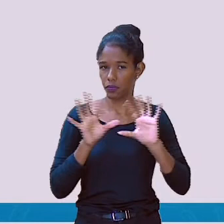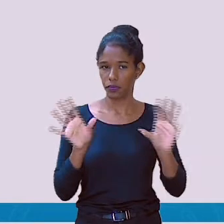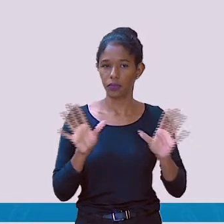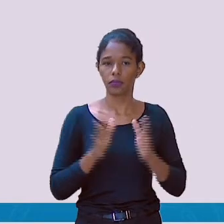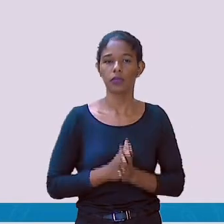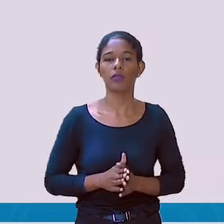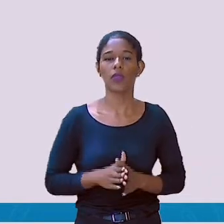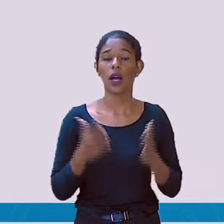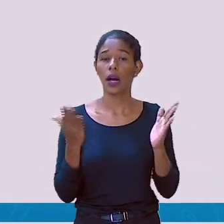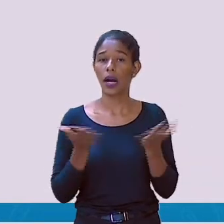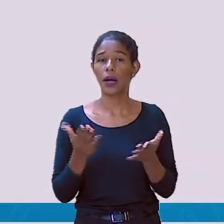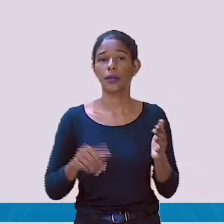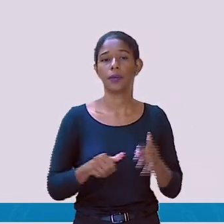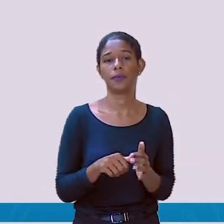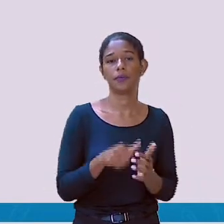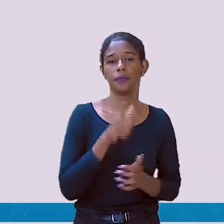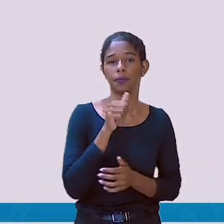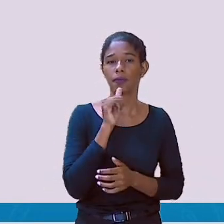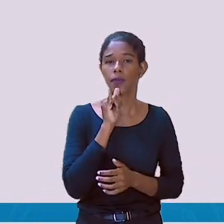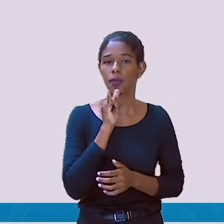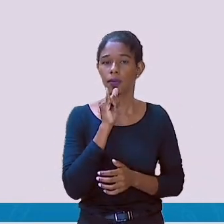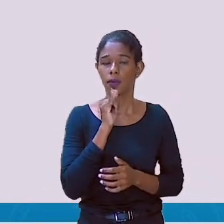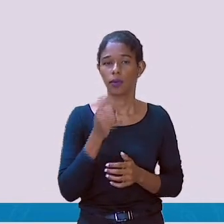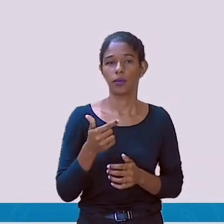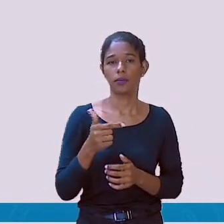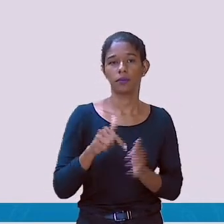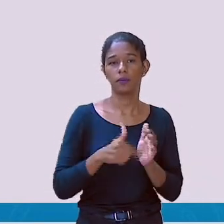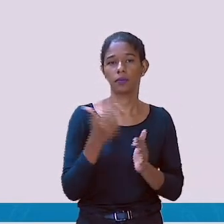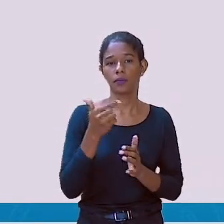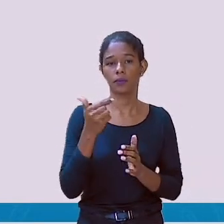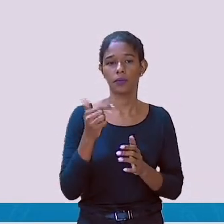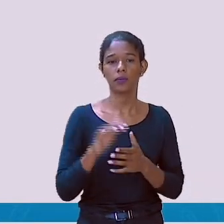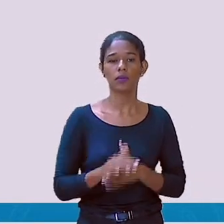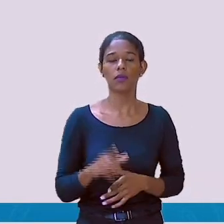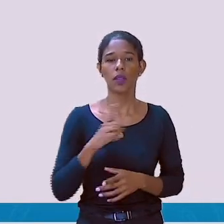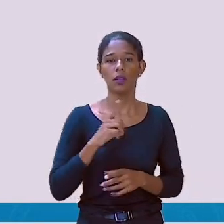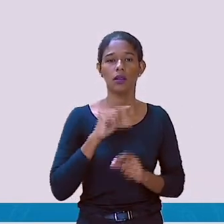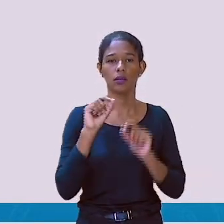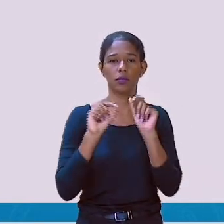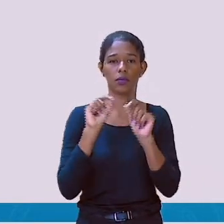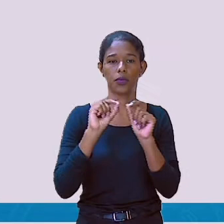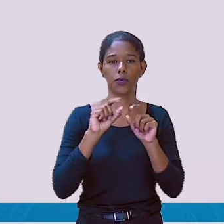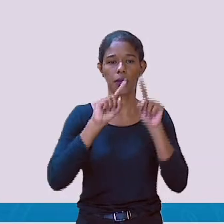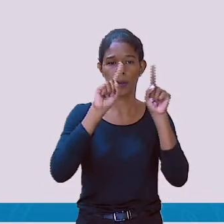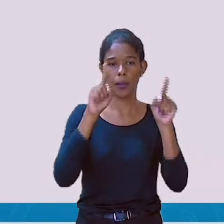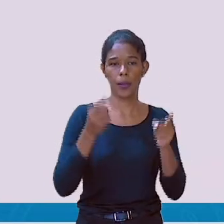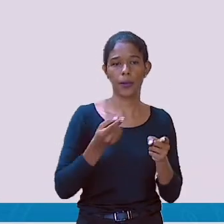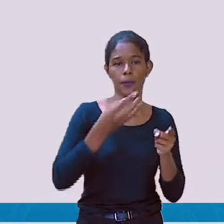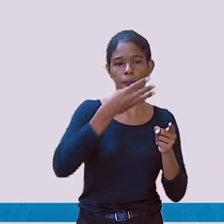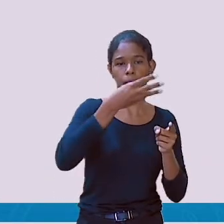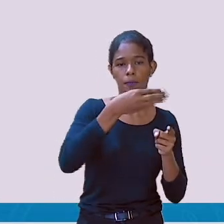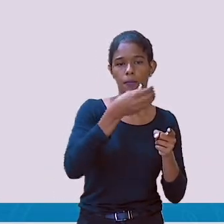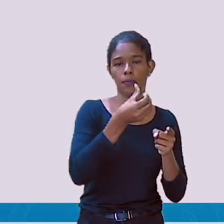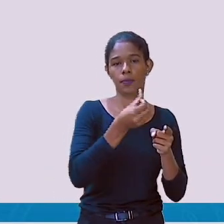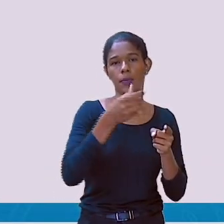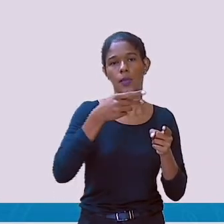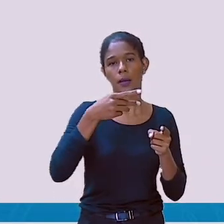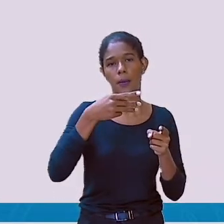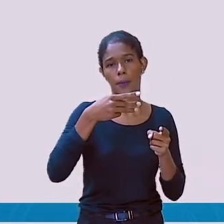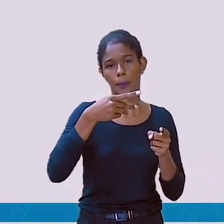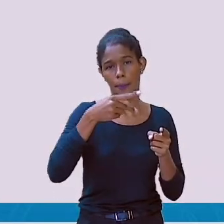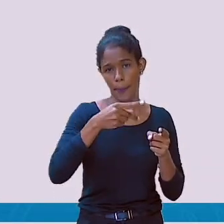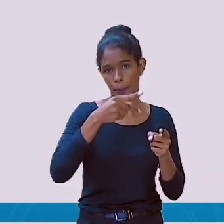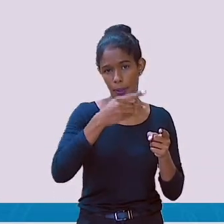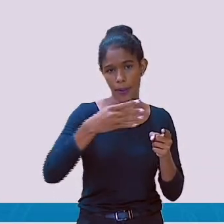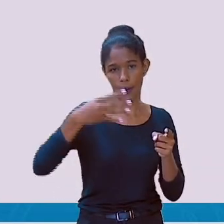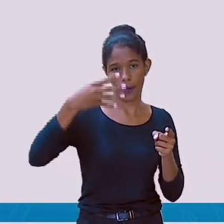Vejam que aqui eu tenho 36p elevado à quarta potência, dividido por menos